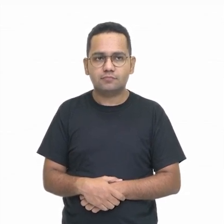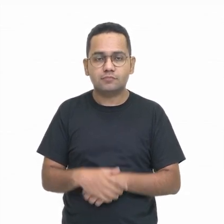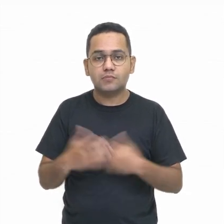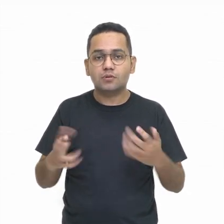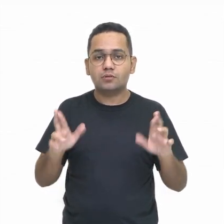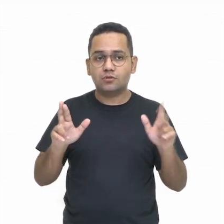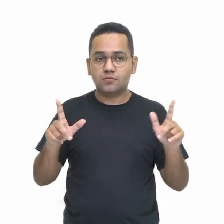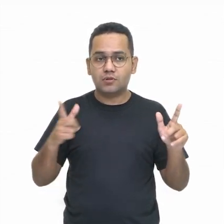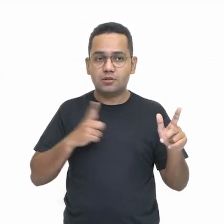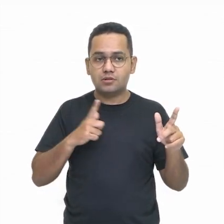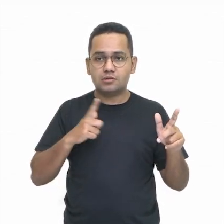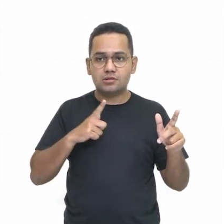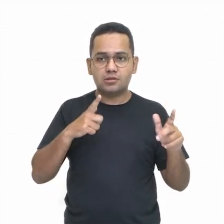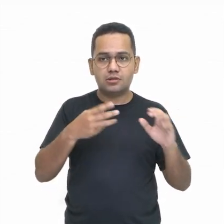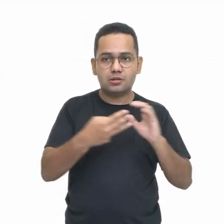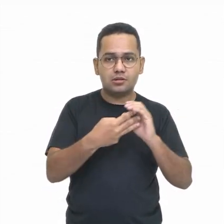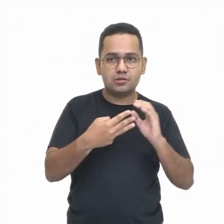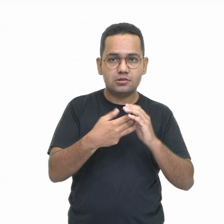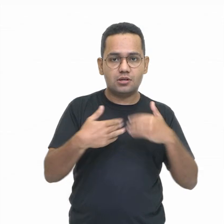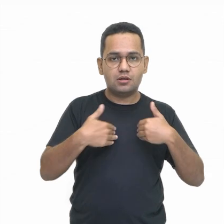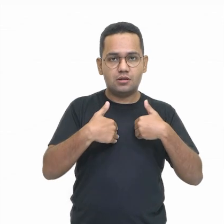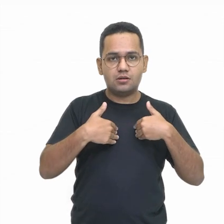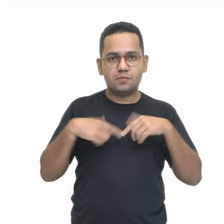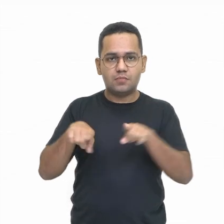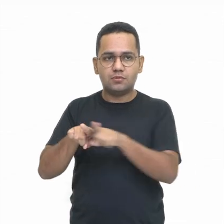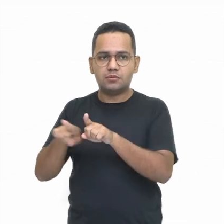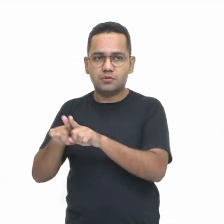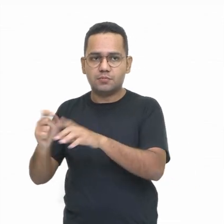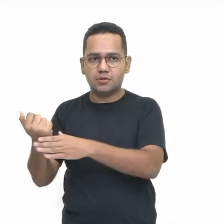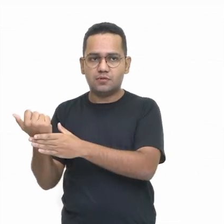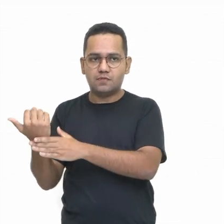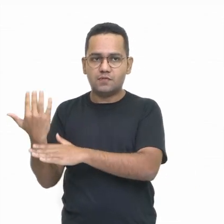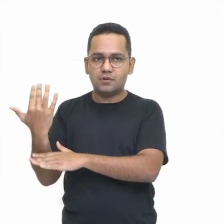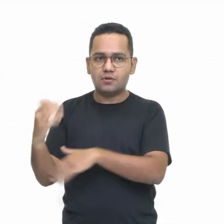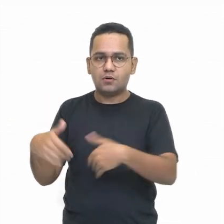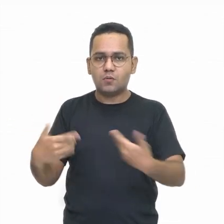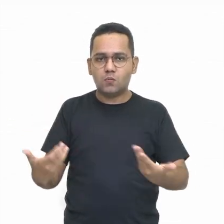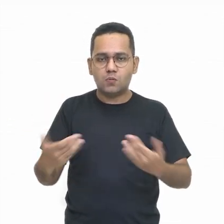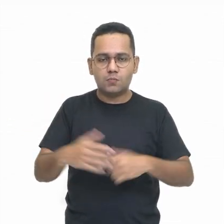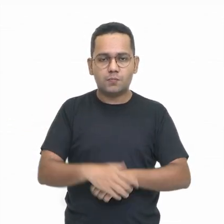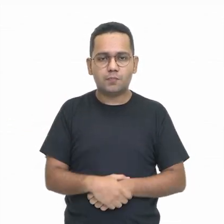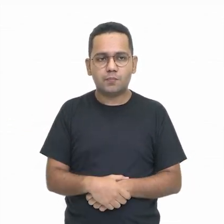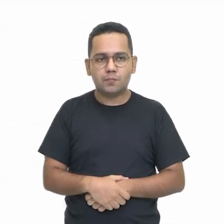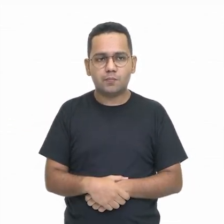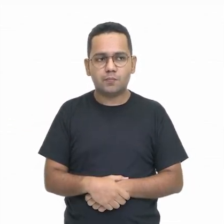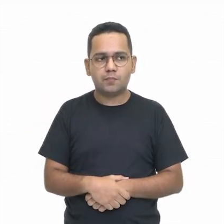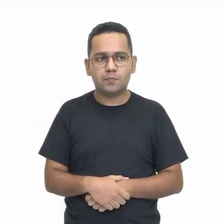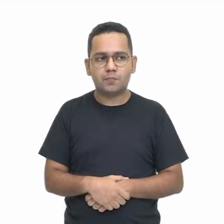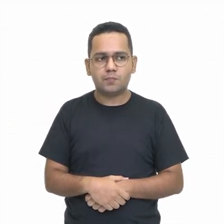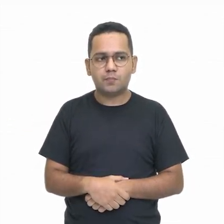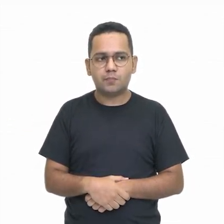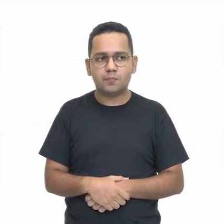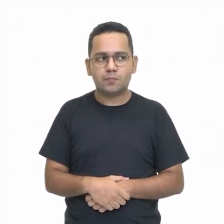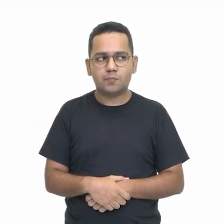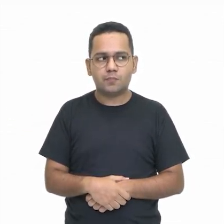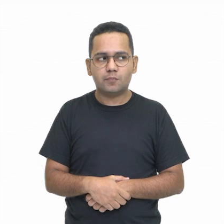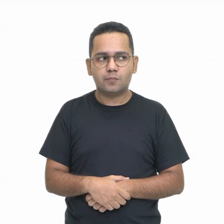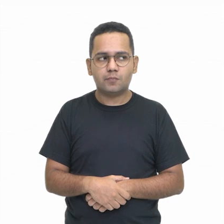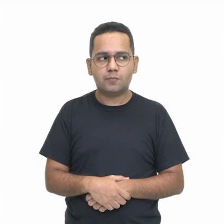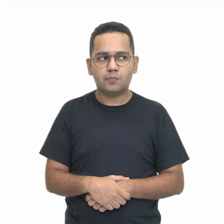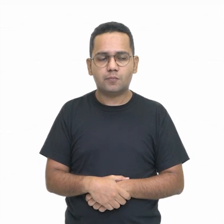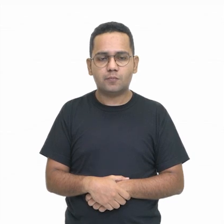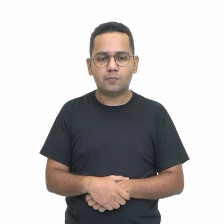para animal, como eu já falei bastante para vocês aqui, é a questão da